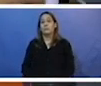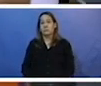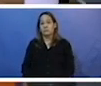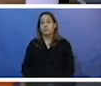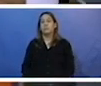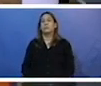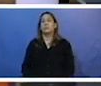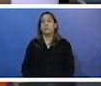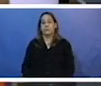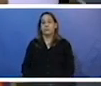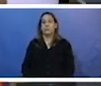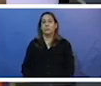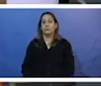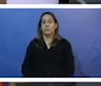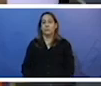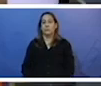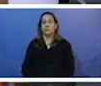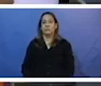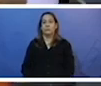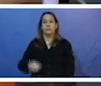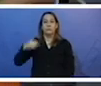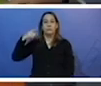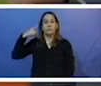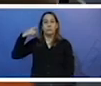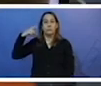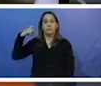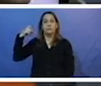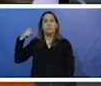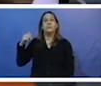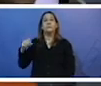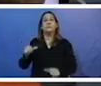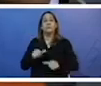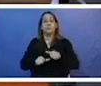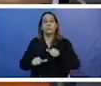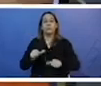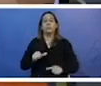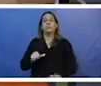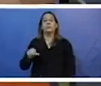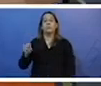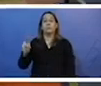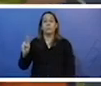Aqui eu troquei o O pelo U.